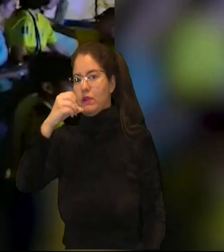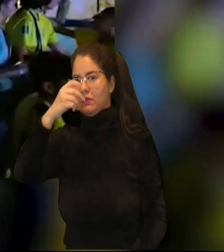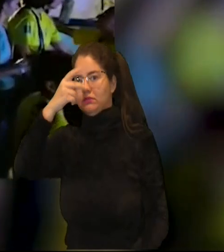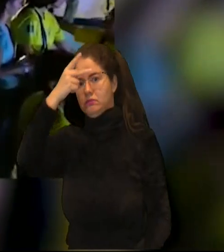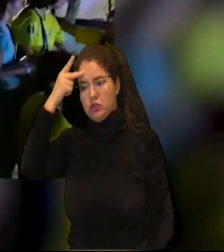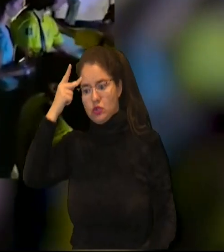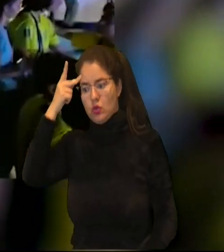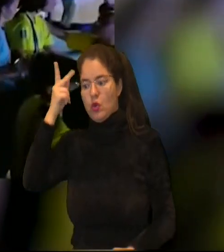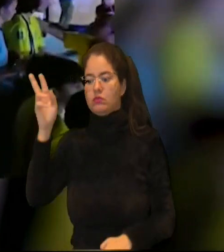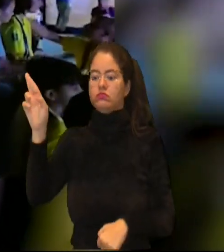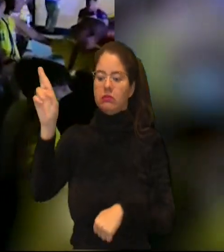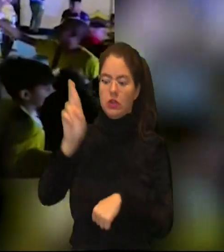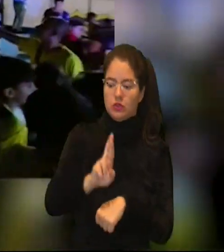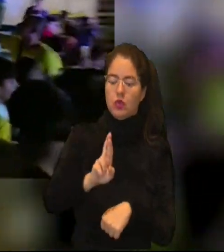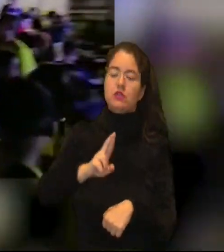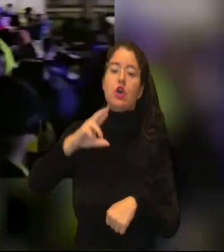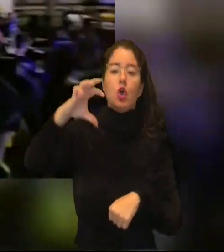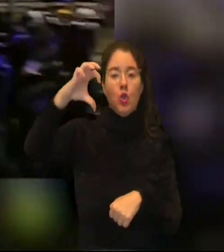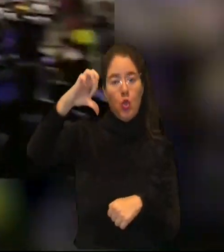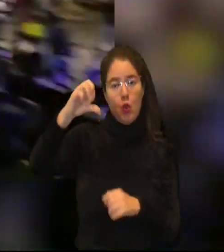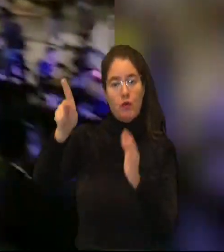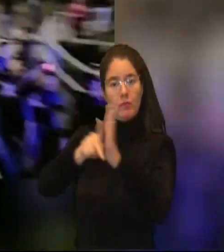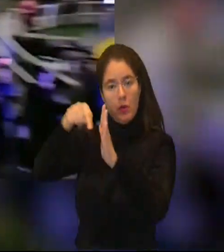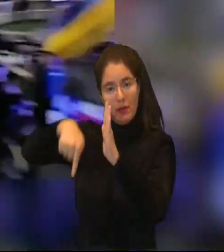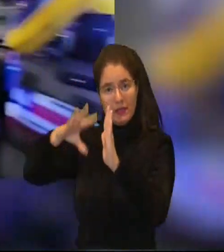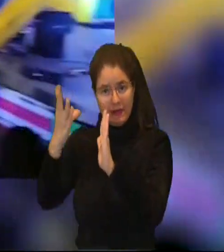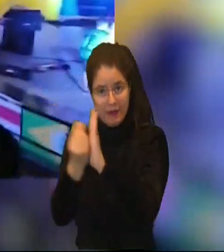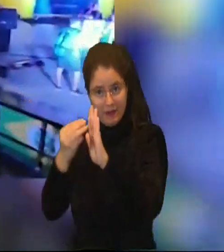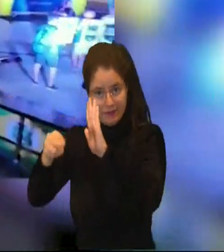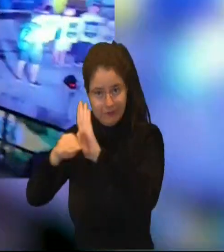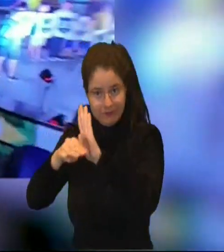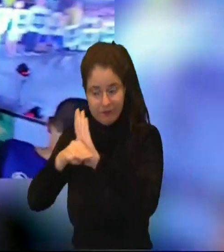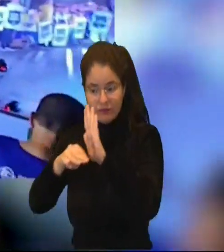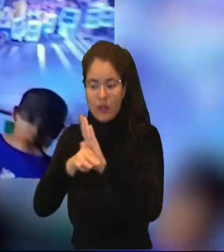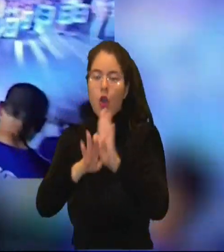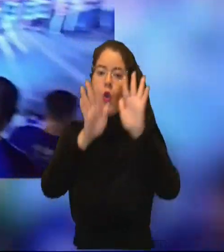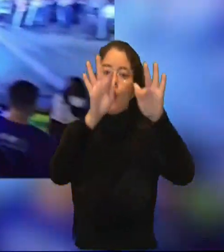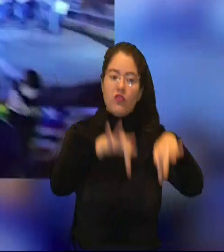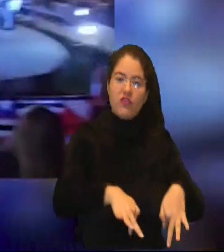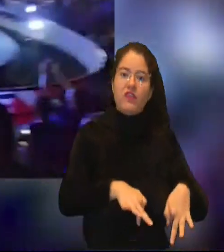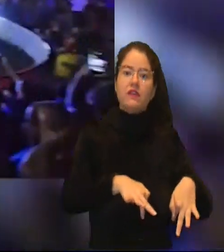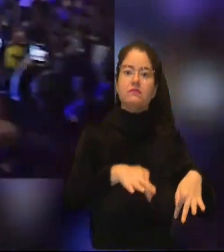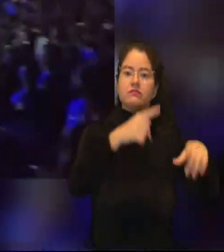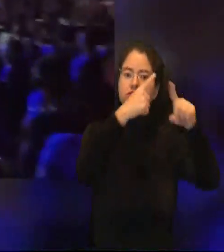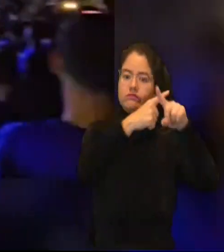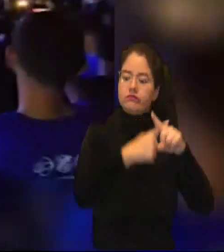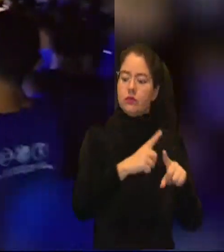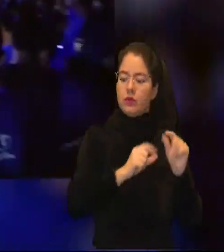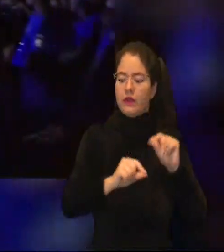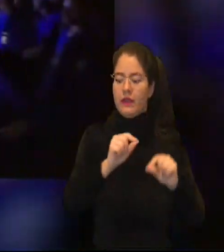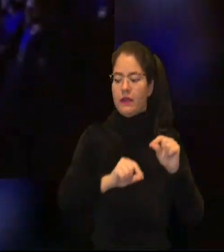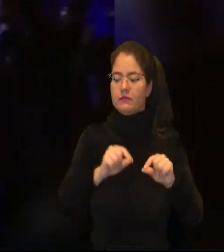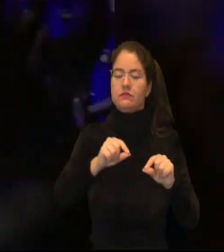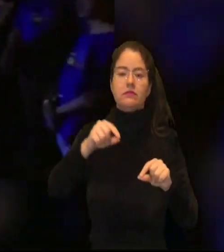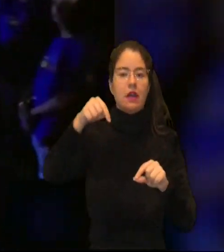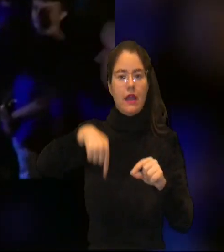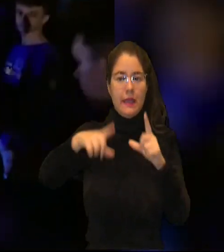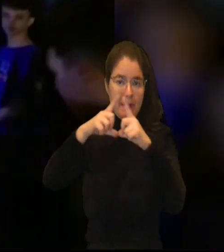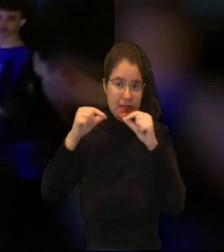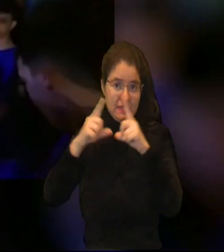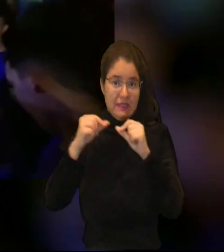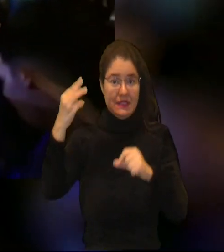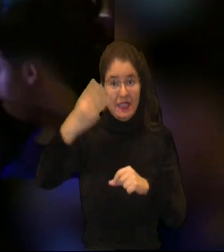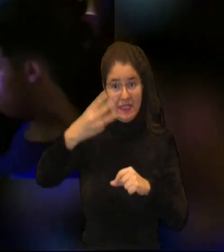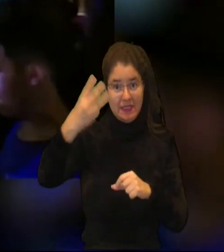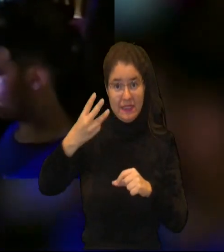embaixadores, sendo 9 deles da Igreja Memorial. Ao final da competição, o Planalto Central classificou-se em 3º lugar geral.